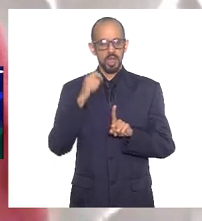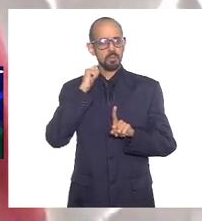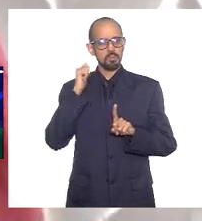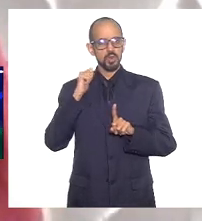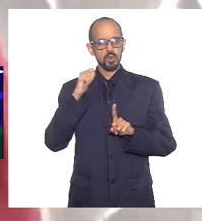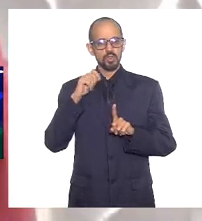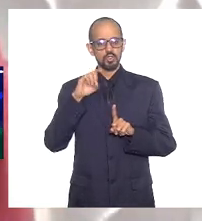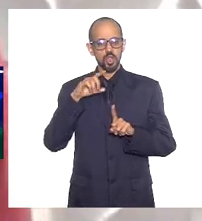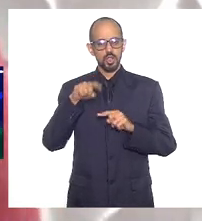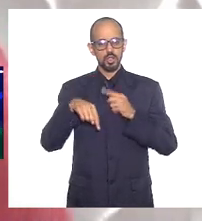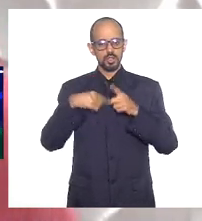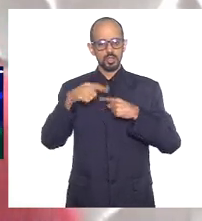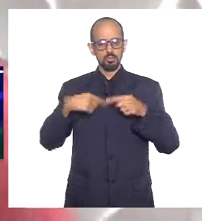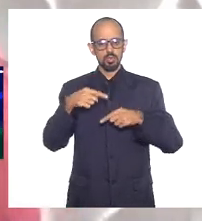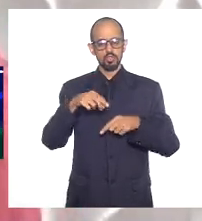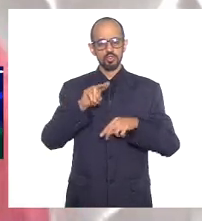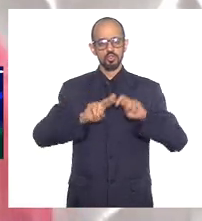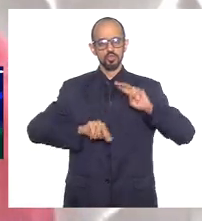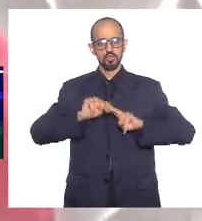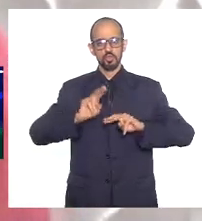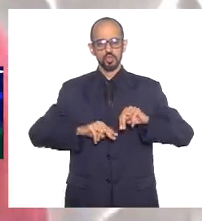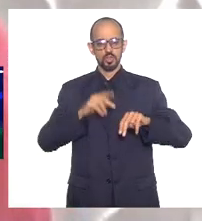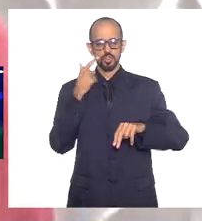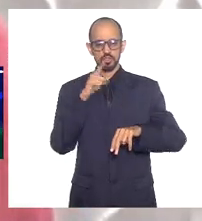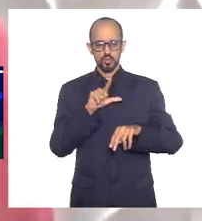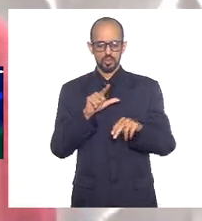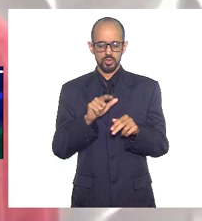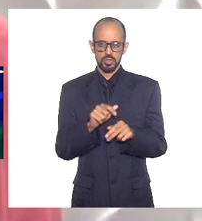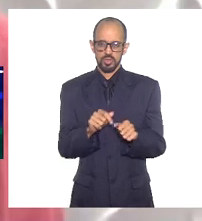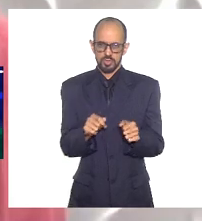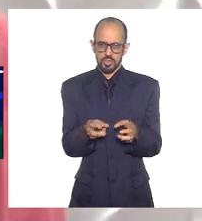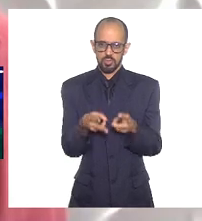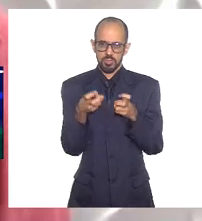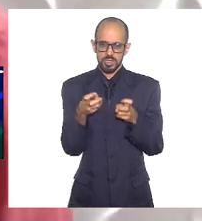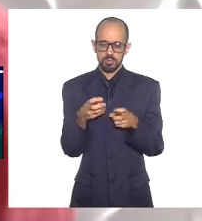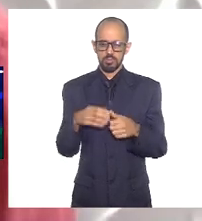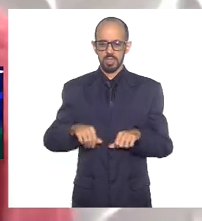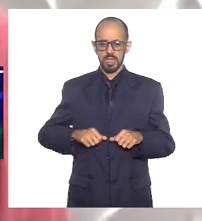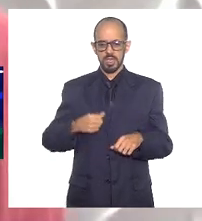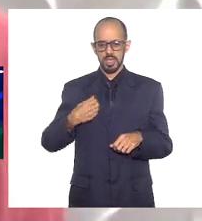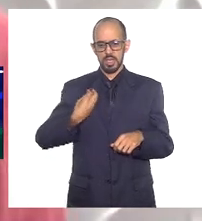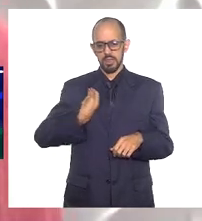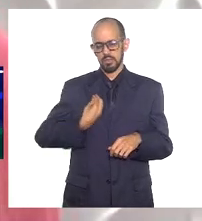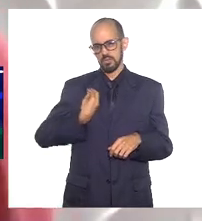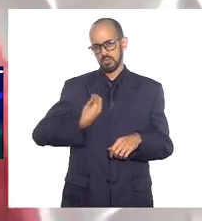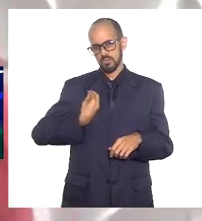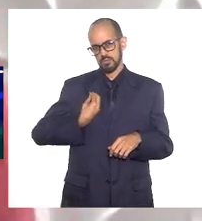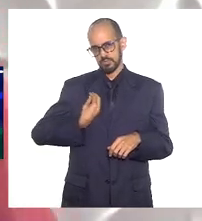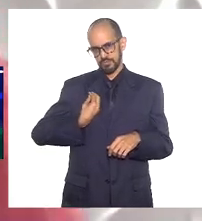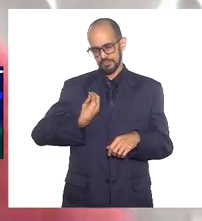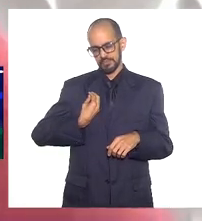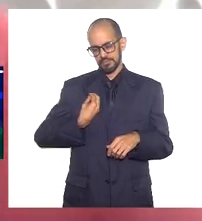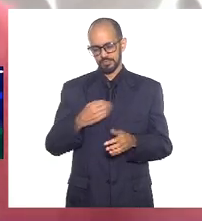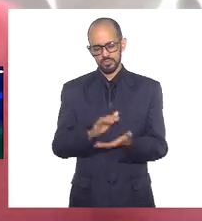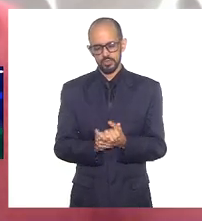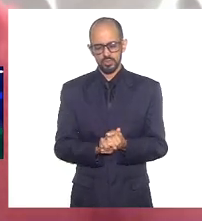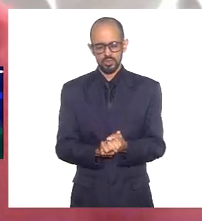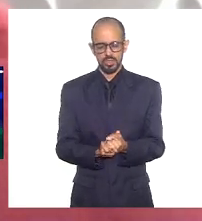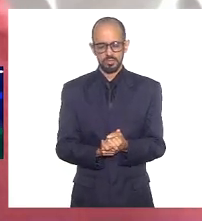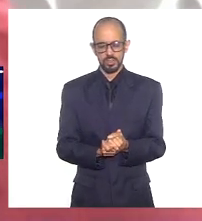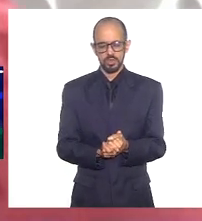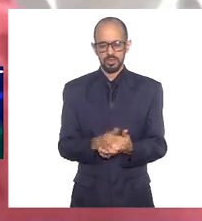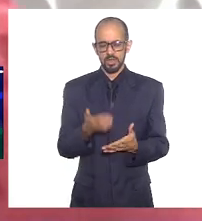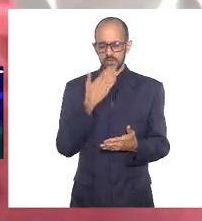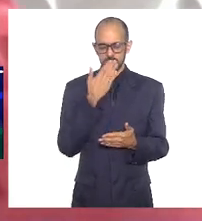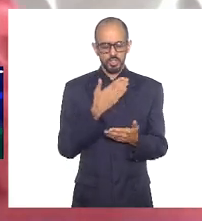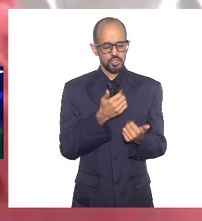somente no mês de junho é que foi foi colocado foi dada efetividade então queria pedir aí